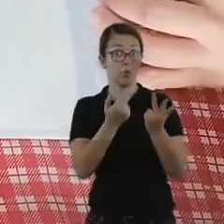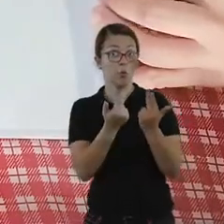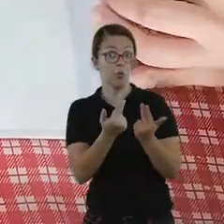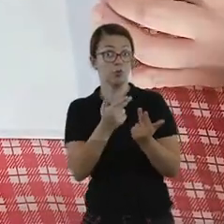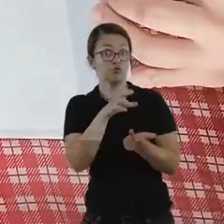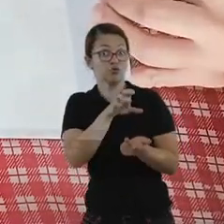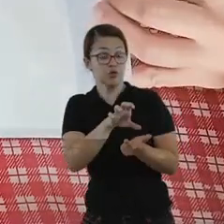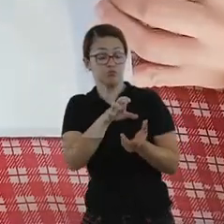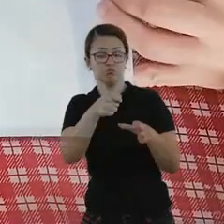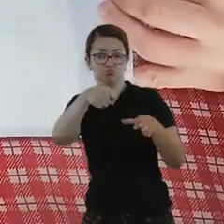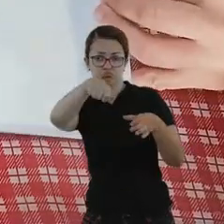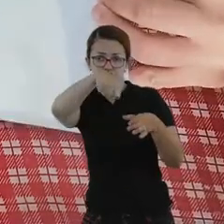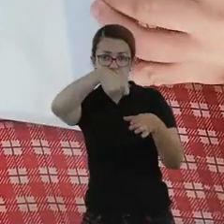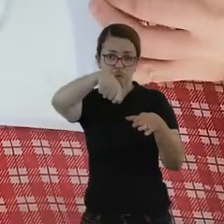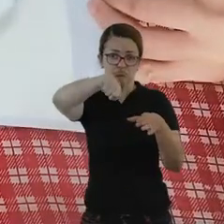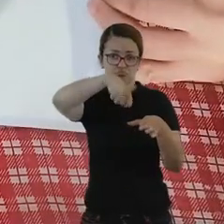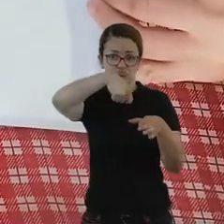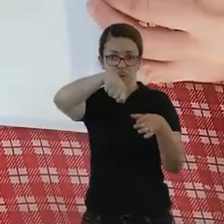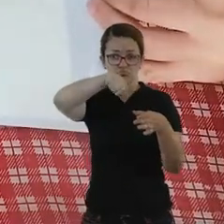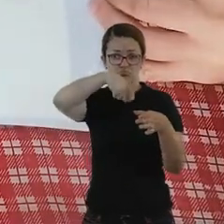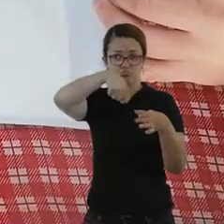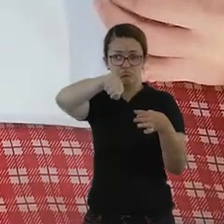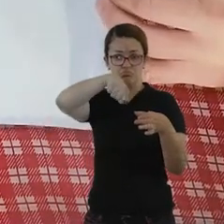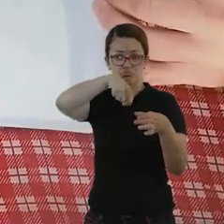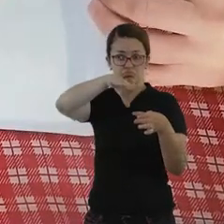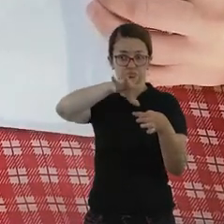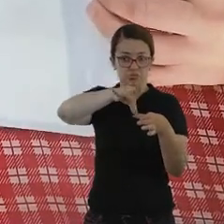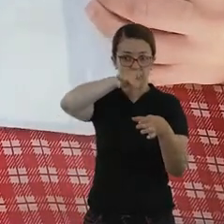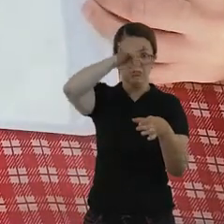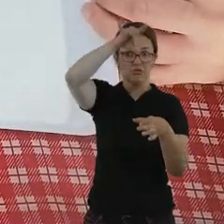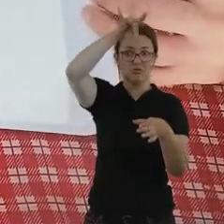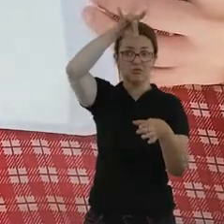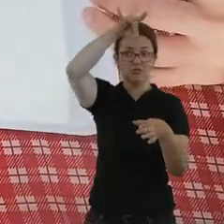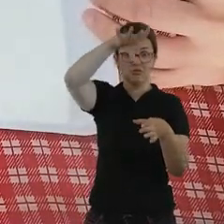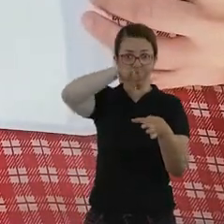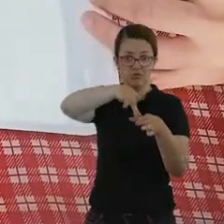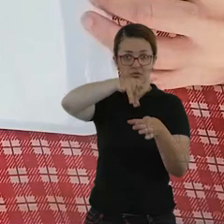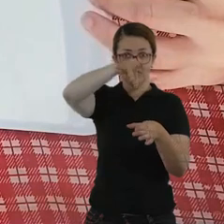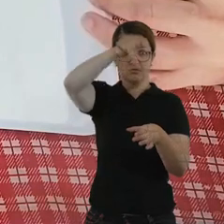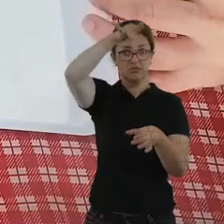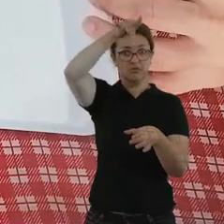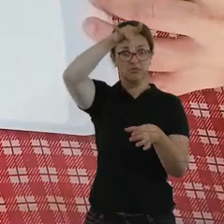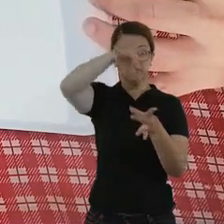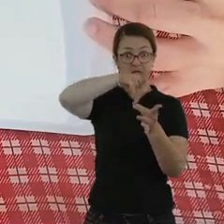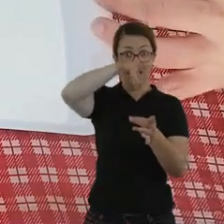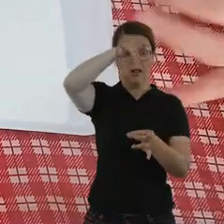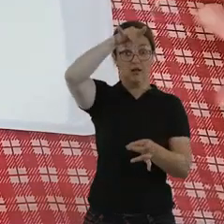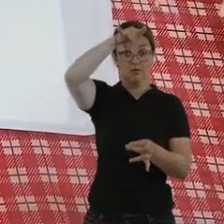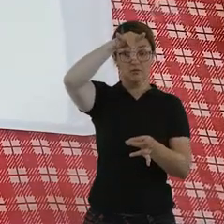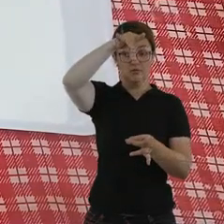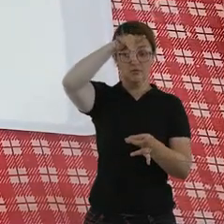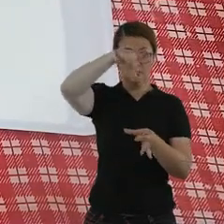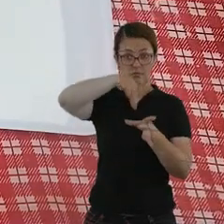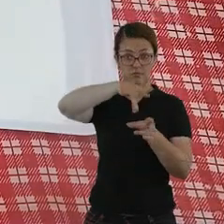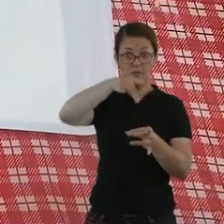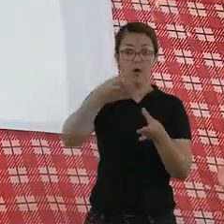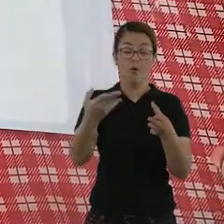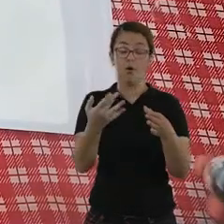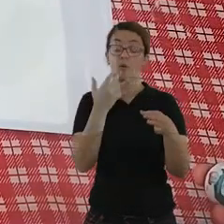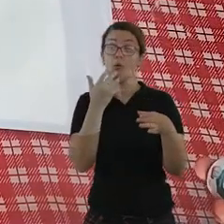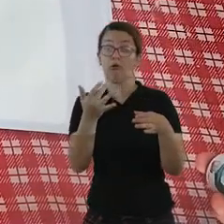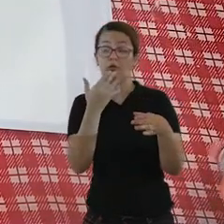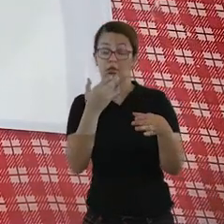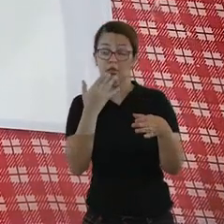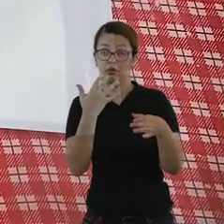Ela vai ficar com essa consistência meio dura quando coloca a colher, mas quando você puxa, ela fica meio elástica. E aí você